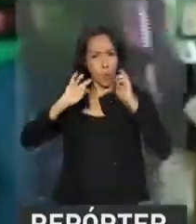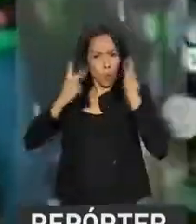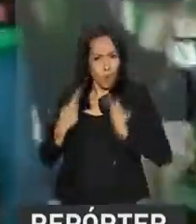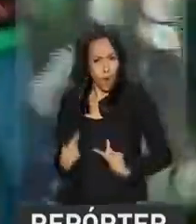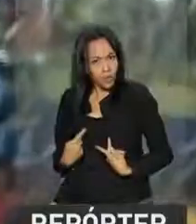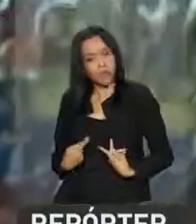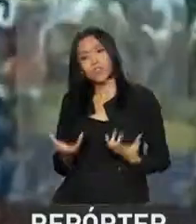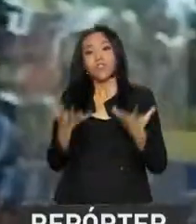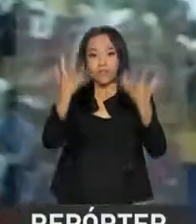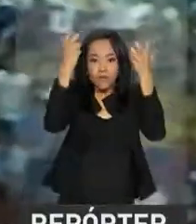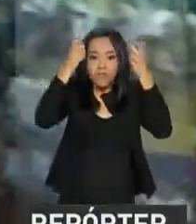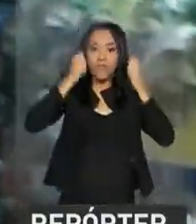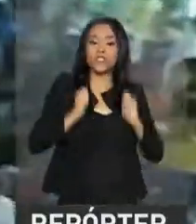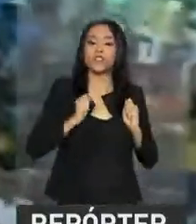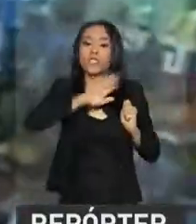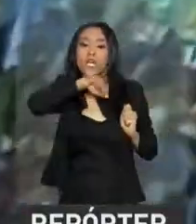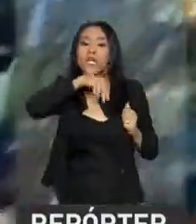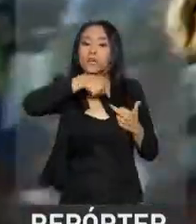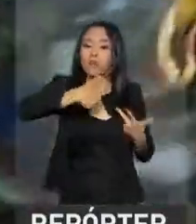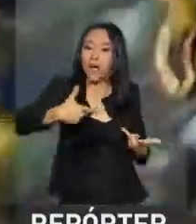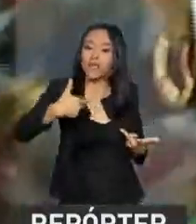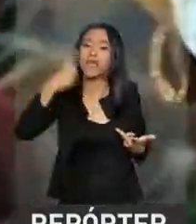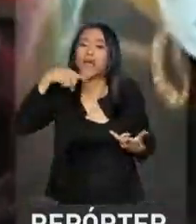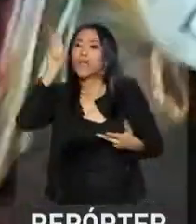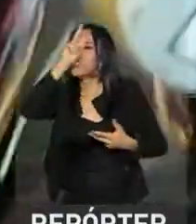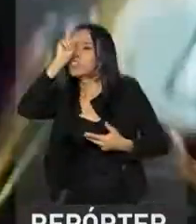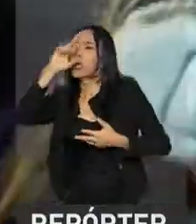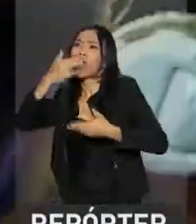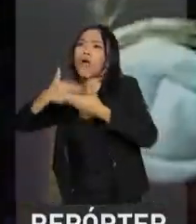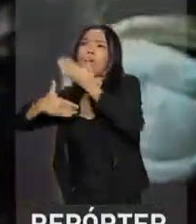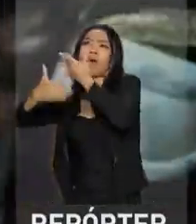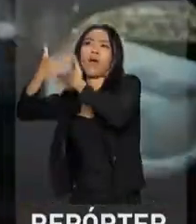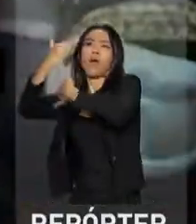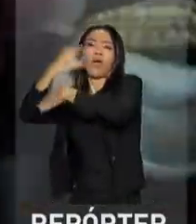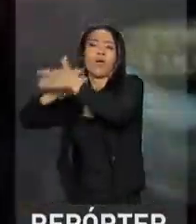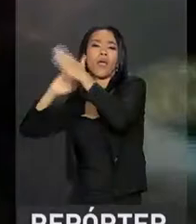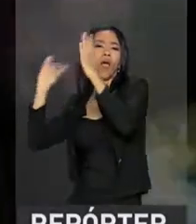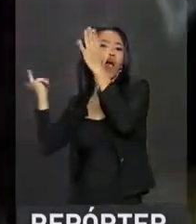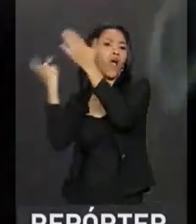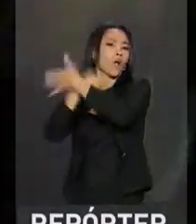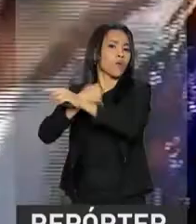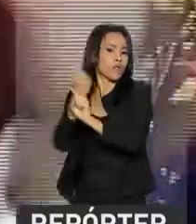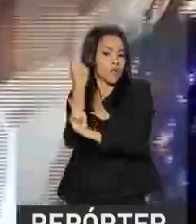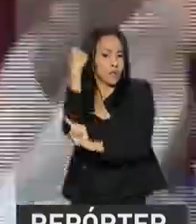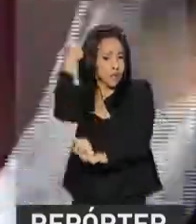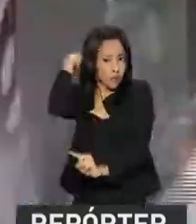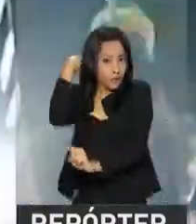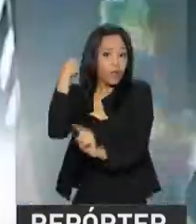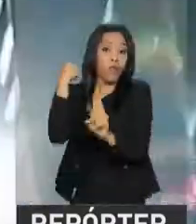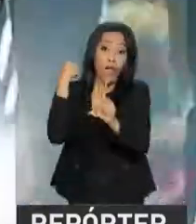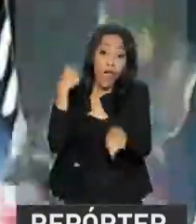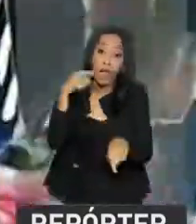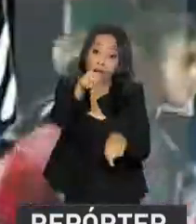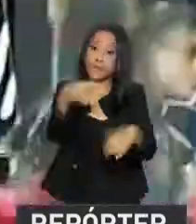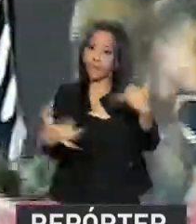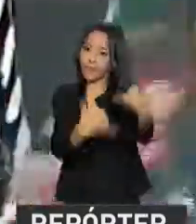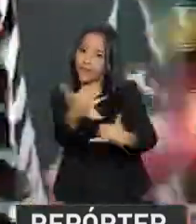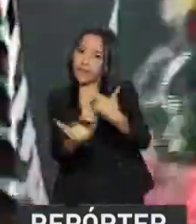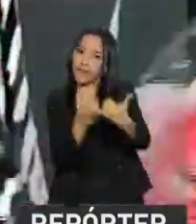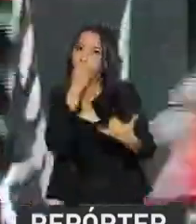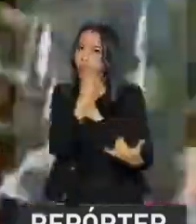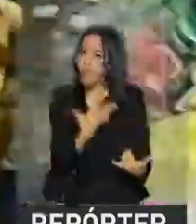de animais e que gira em torno de uma lenda sobre a morte e ressurreição de um boi. Essa brincadeira boa